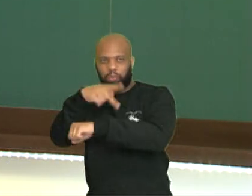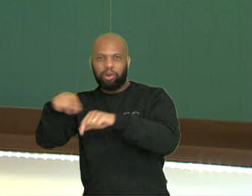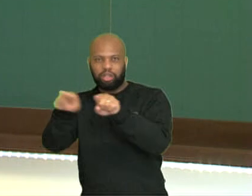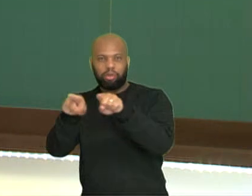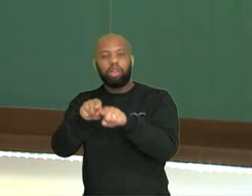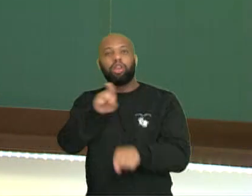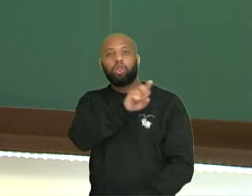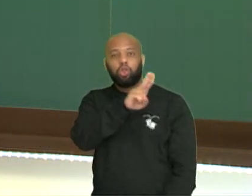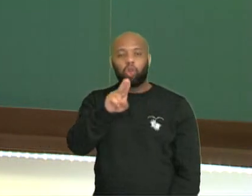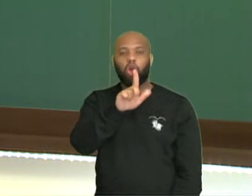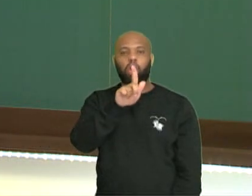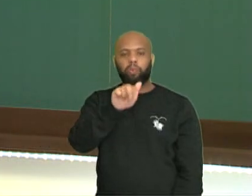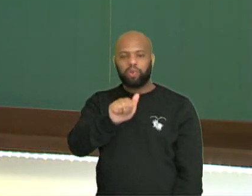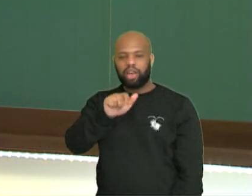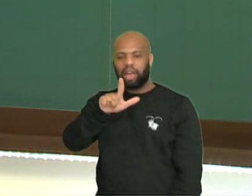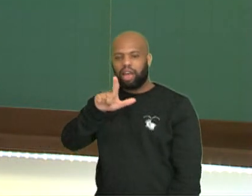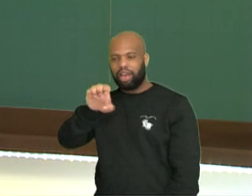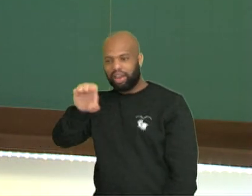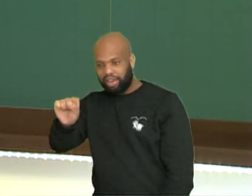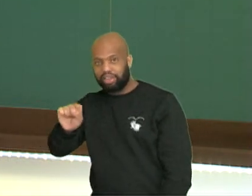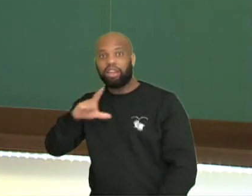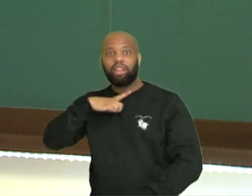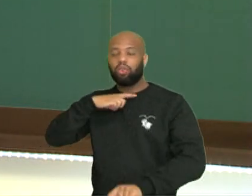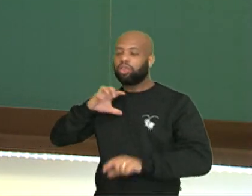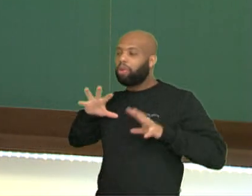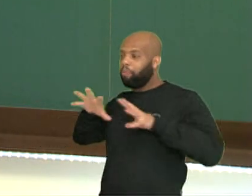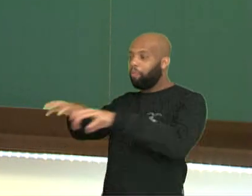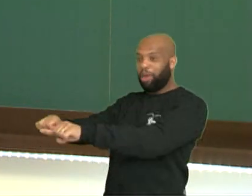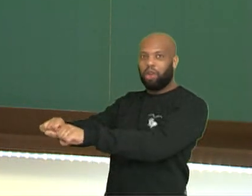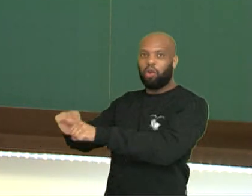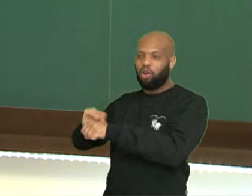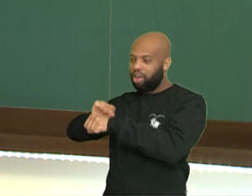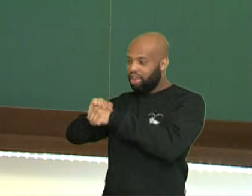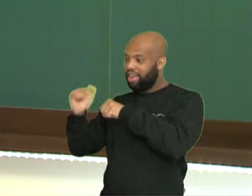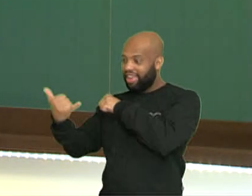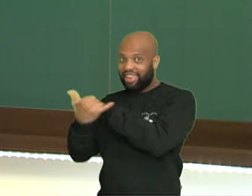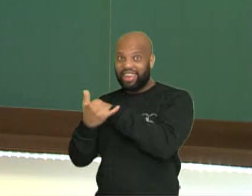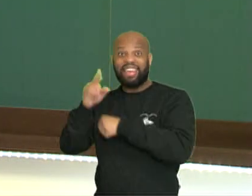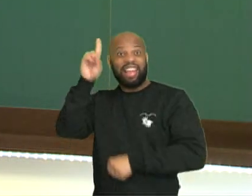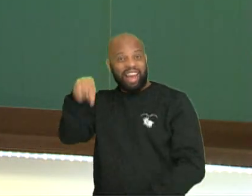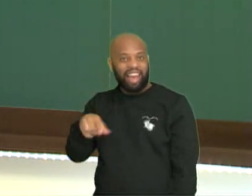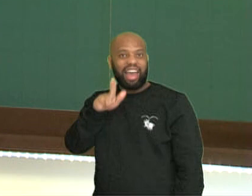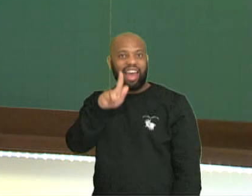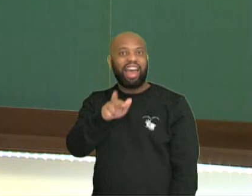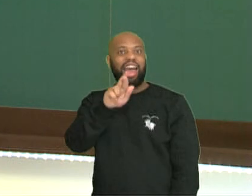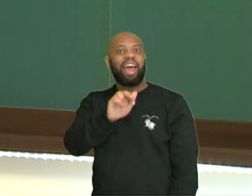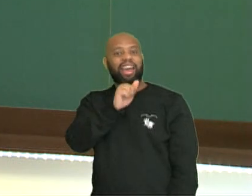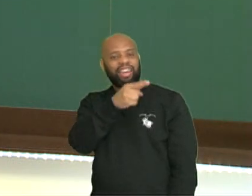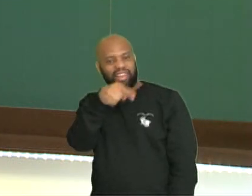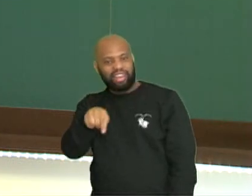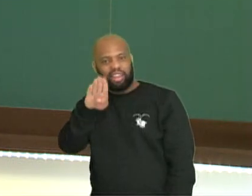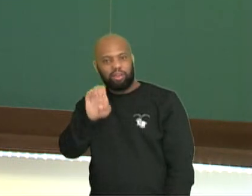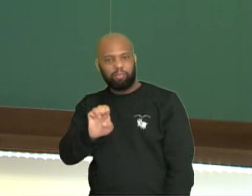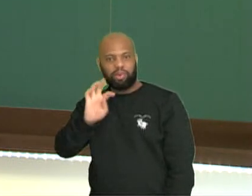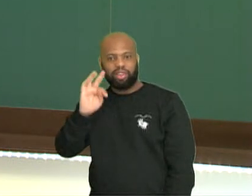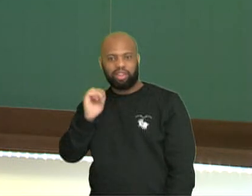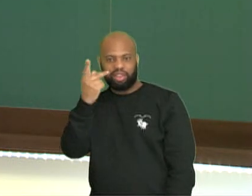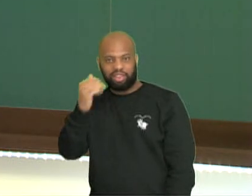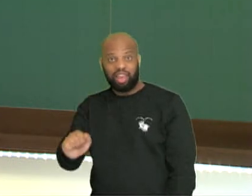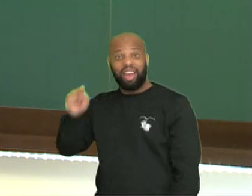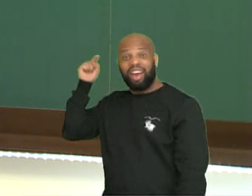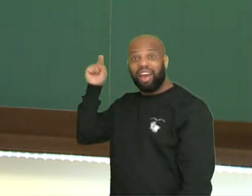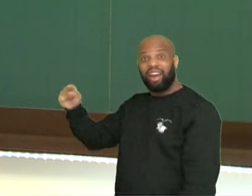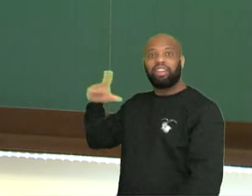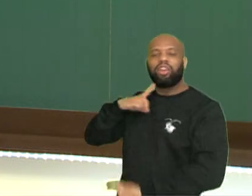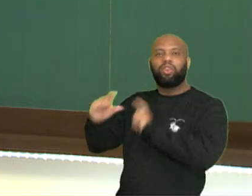de Gales, ela dominou a ilha. A ilha chama-se Grã-Bretanha. Então aqui nós temos a conformação